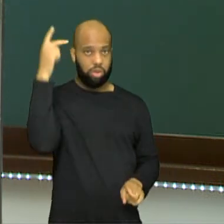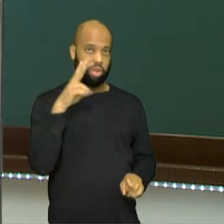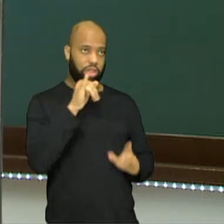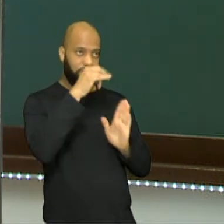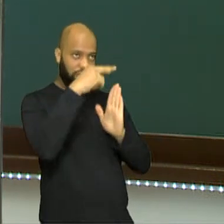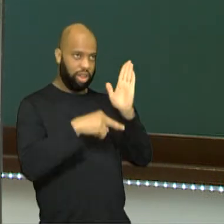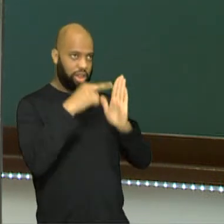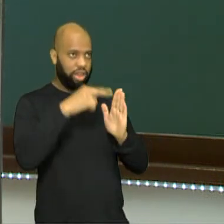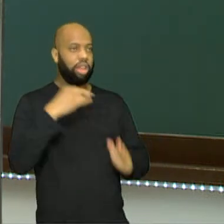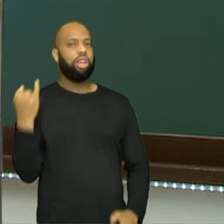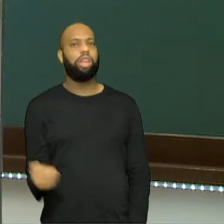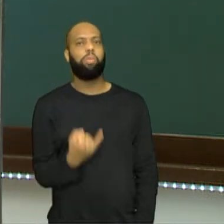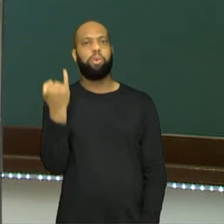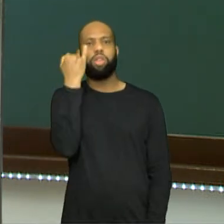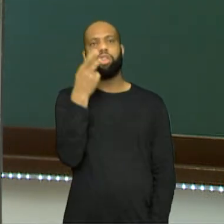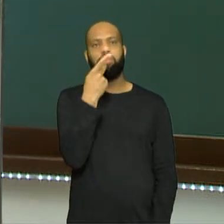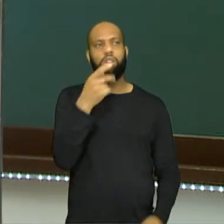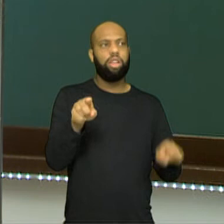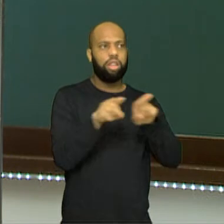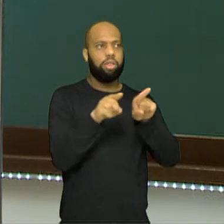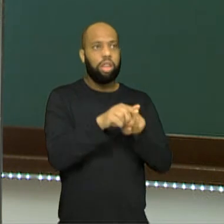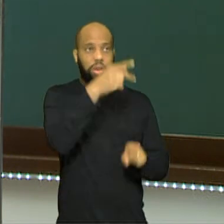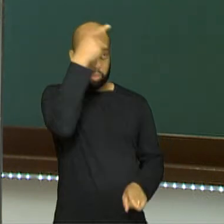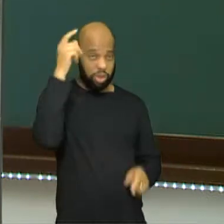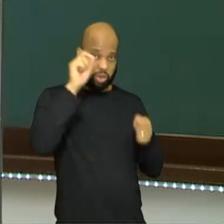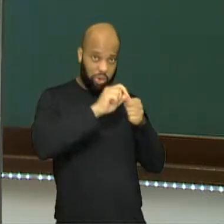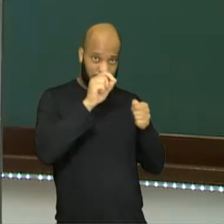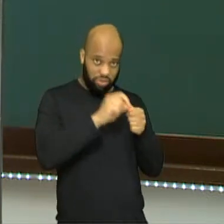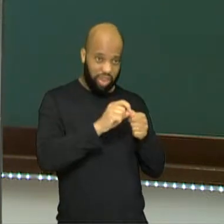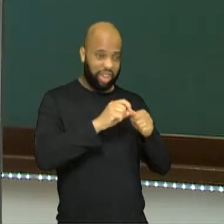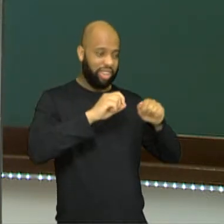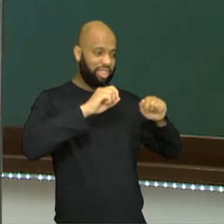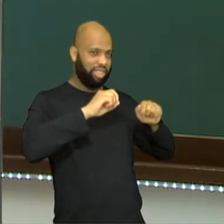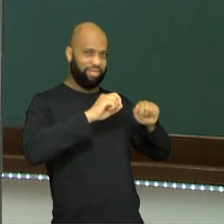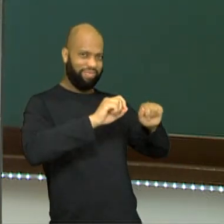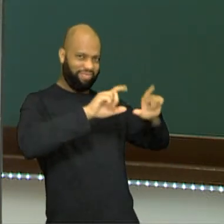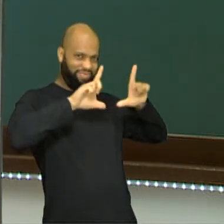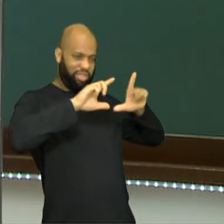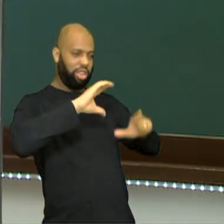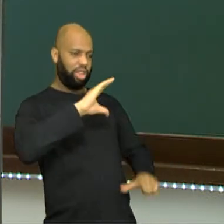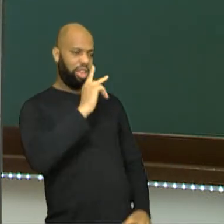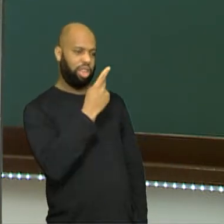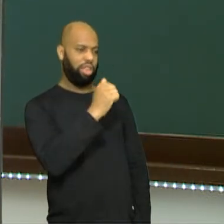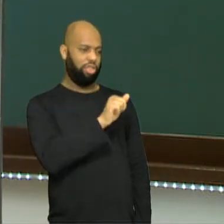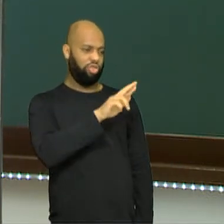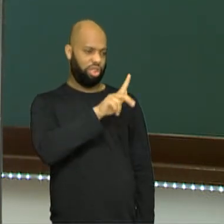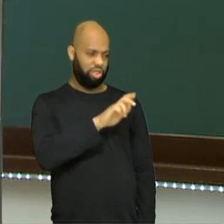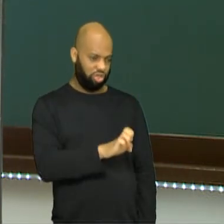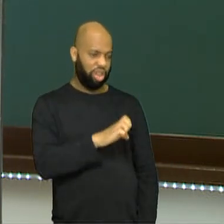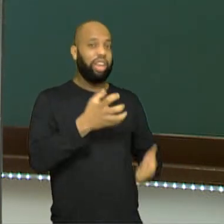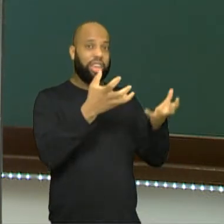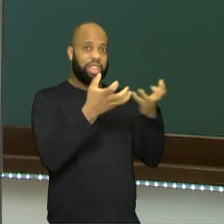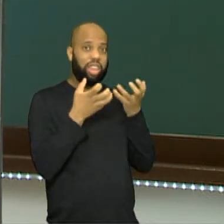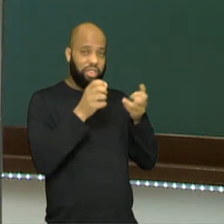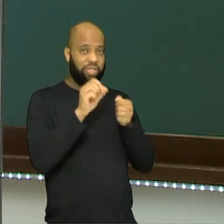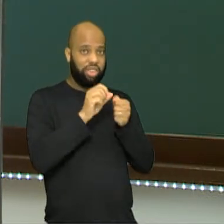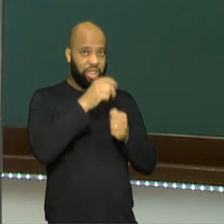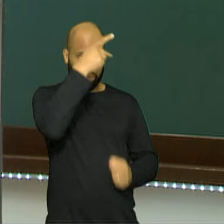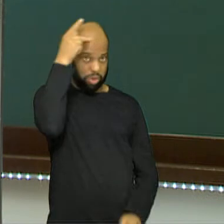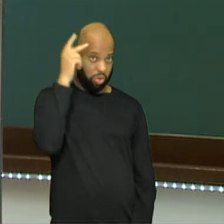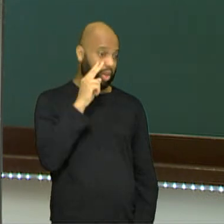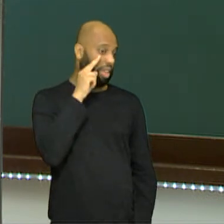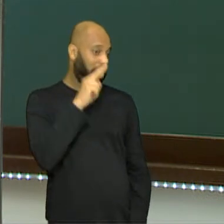E lembrando também que o chargista, ele tem a intenção de causar no leitor um impacto,